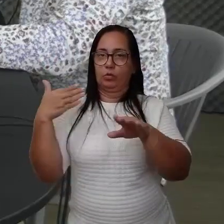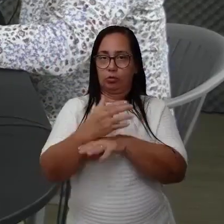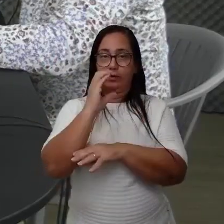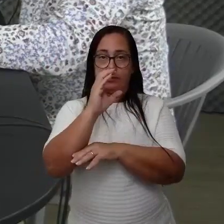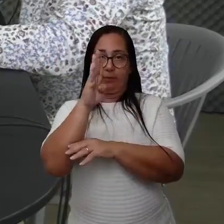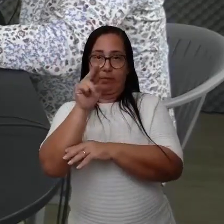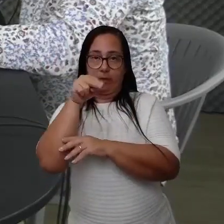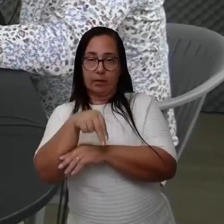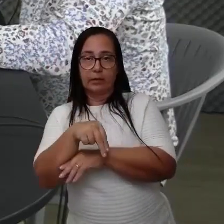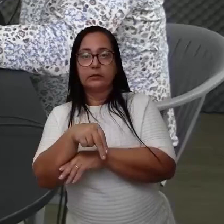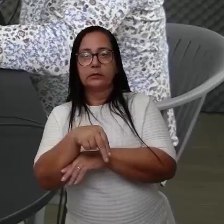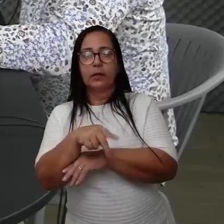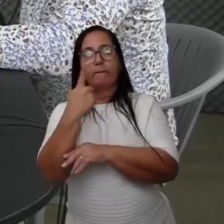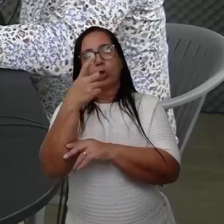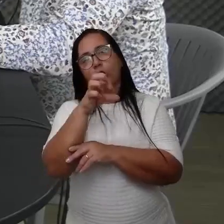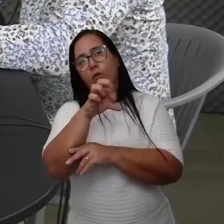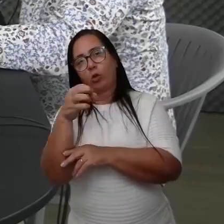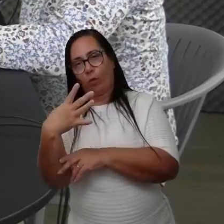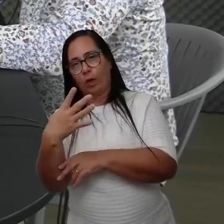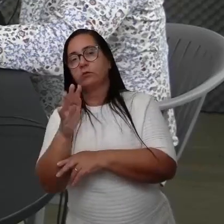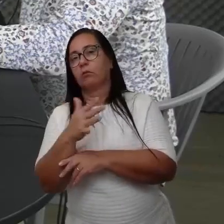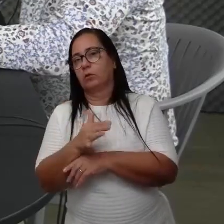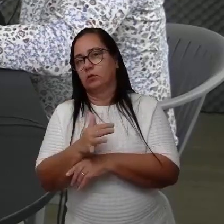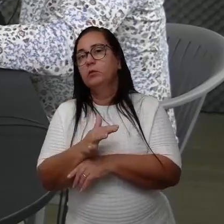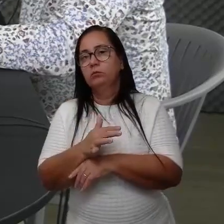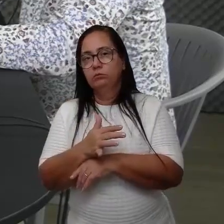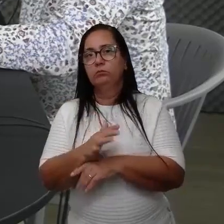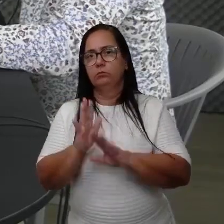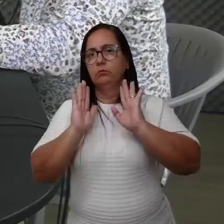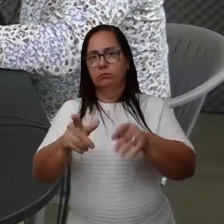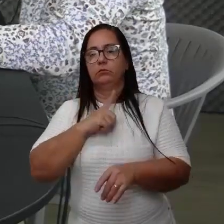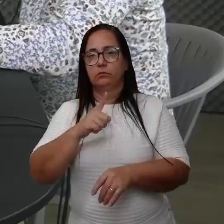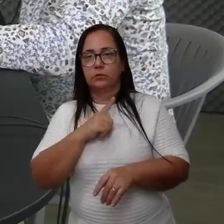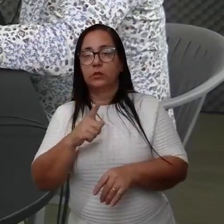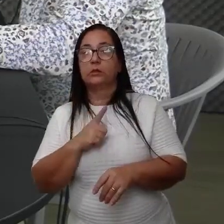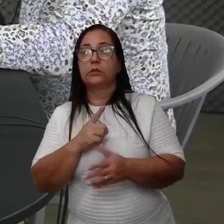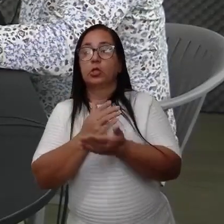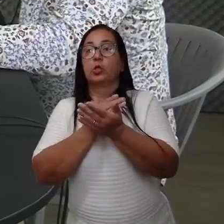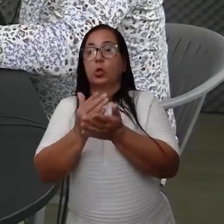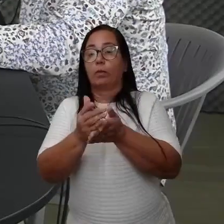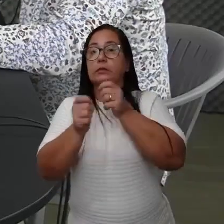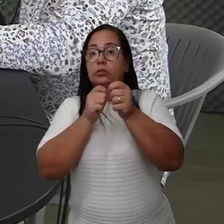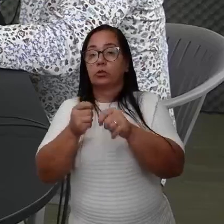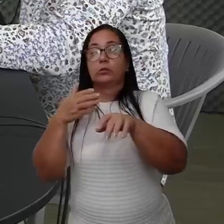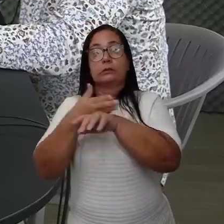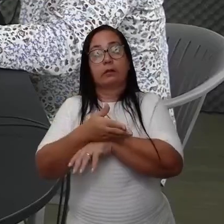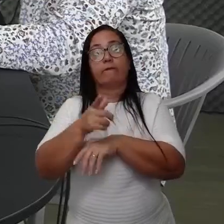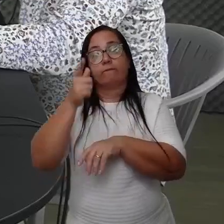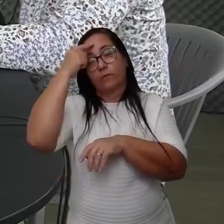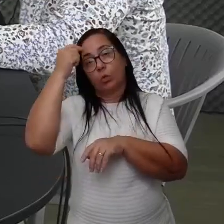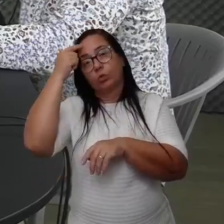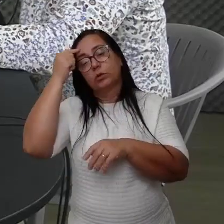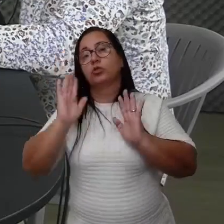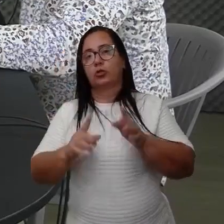CBN. Eu acho que era 94, quando eu cheguei na CBN, já tinha... Estava entrando na faculdade, viu, André? Pronto, eu